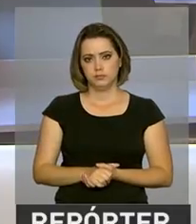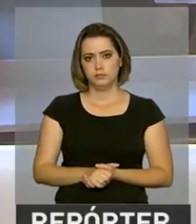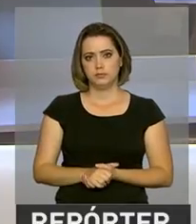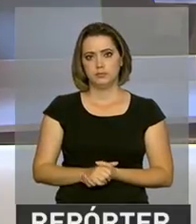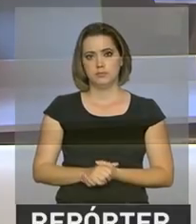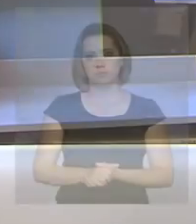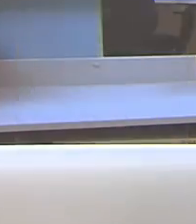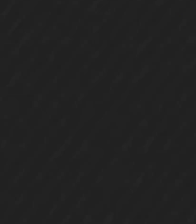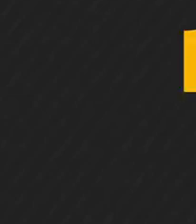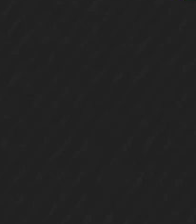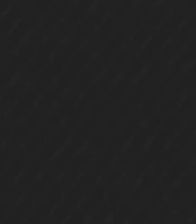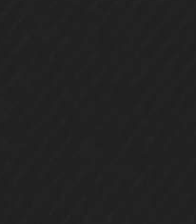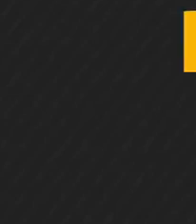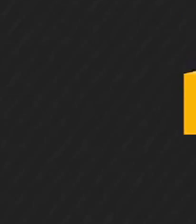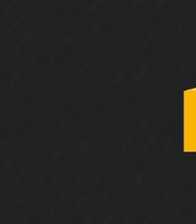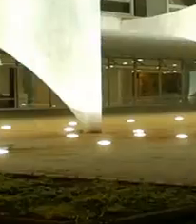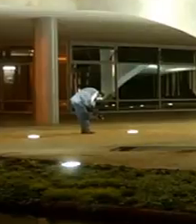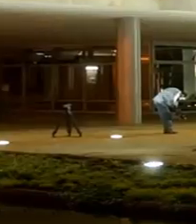Federal.